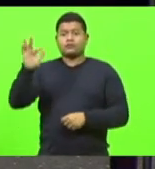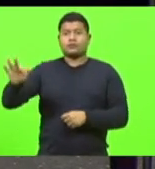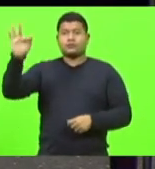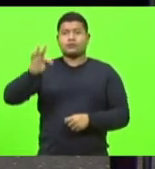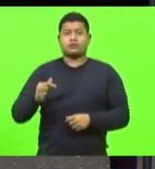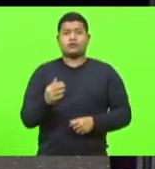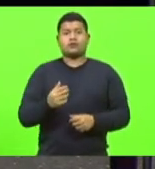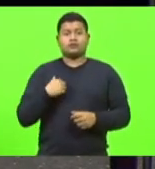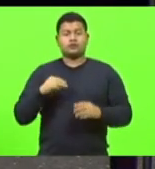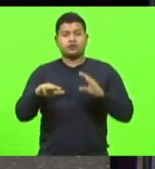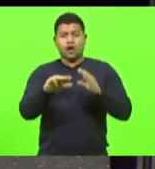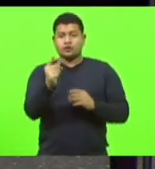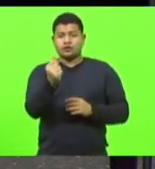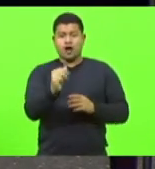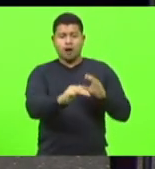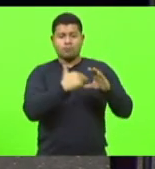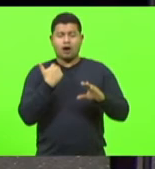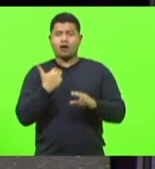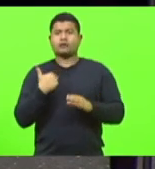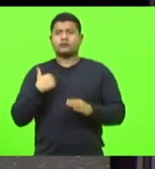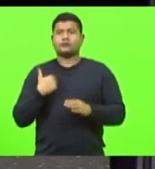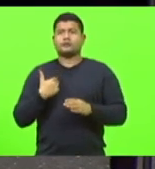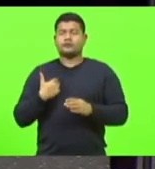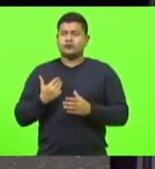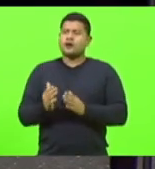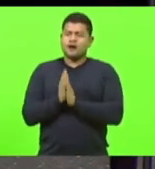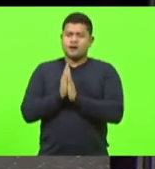recebesse esses recursos, levantasse as mãos para o céu.